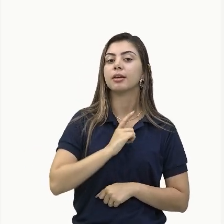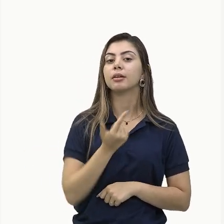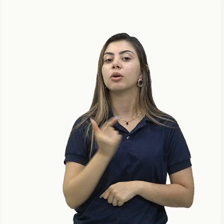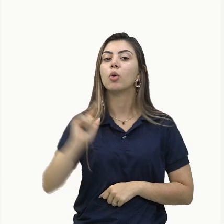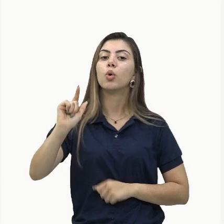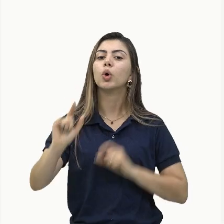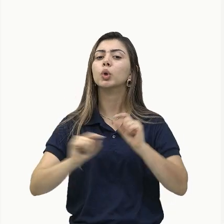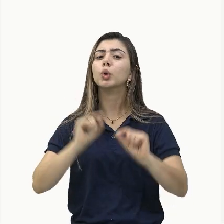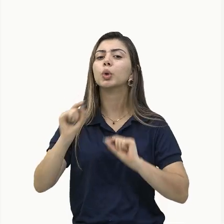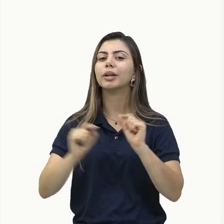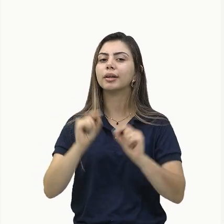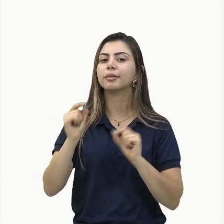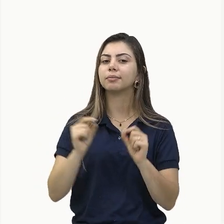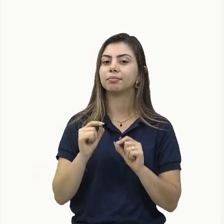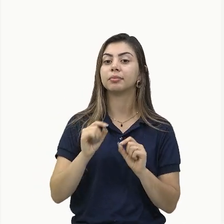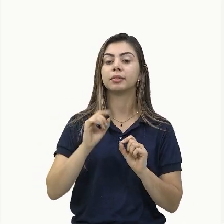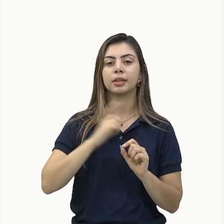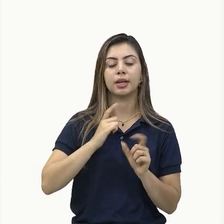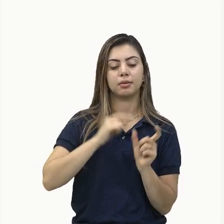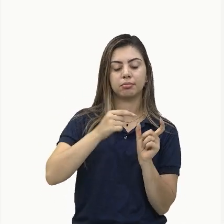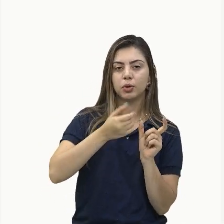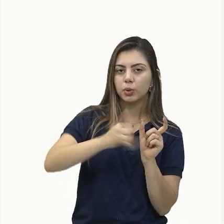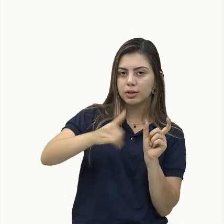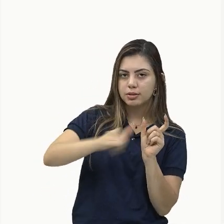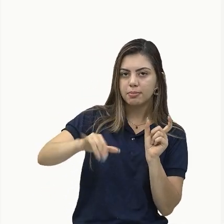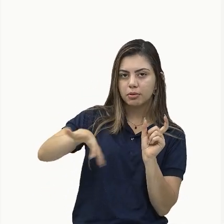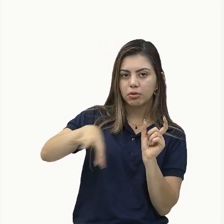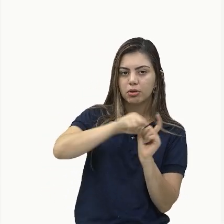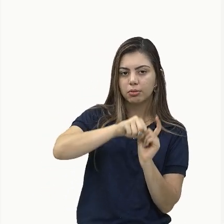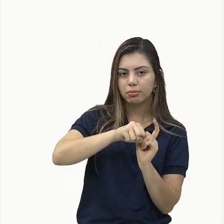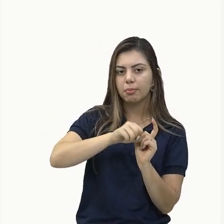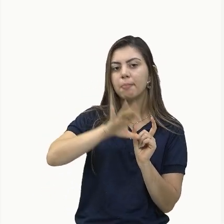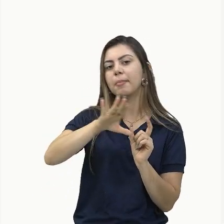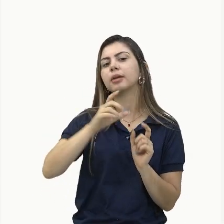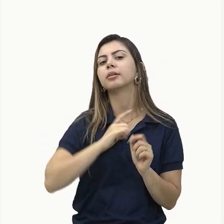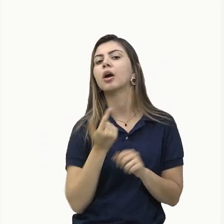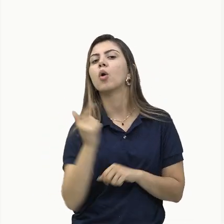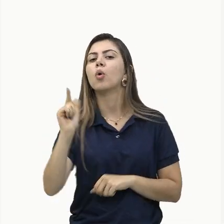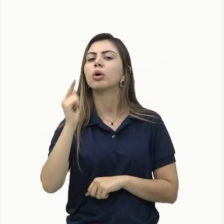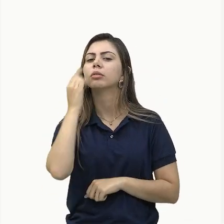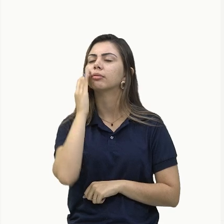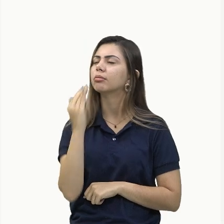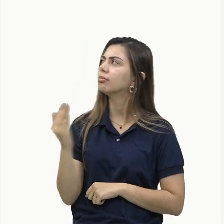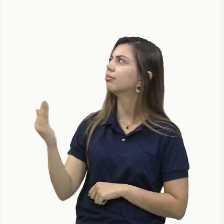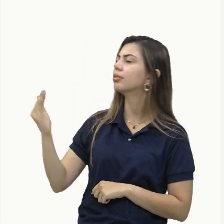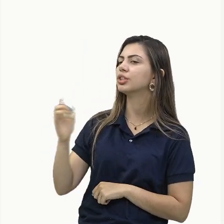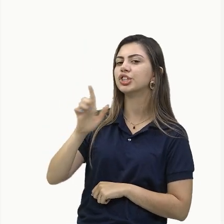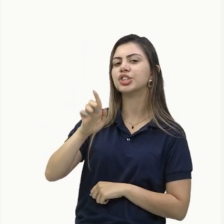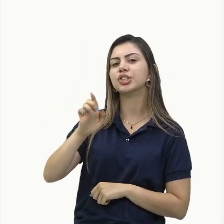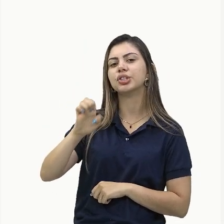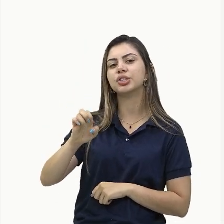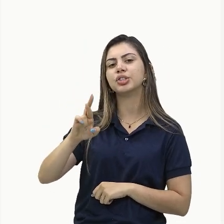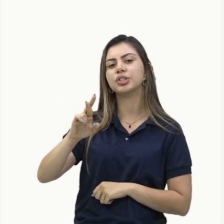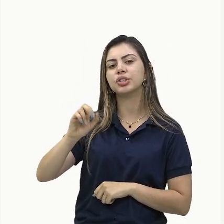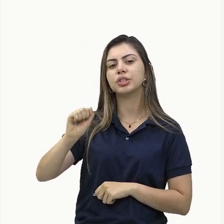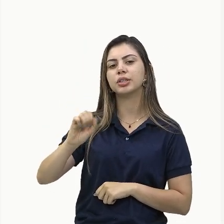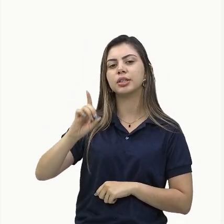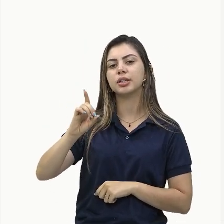principalmente, temos os receptores ali e temos os geradores. Olha só, os